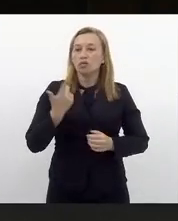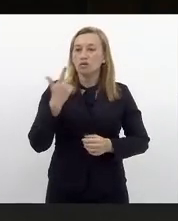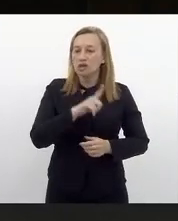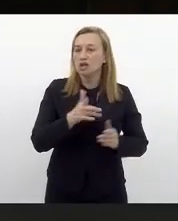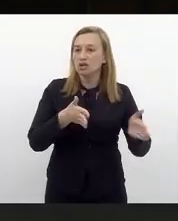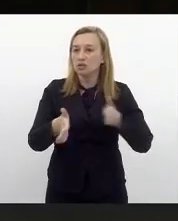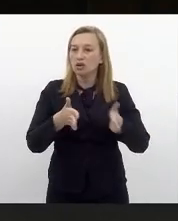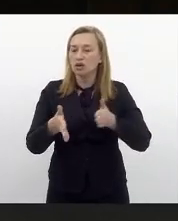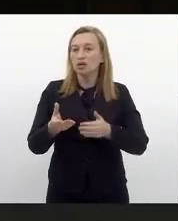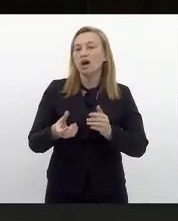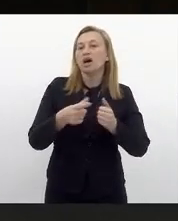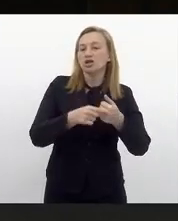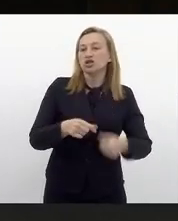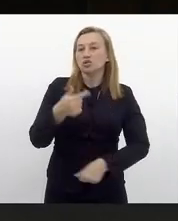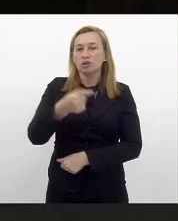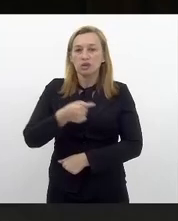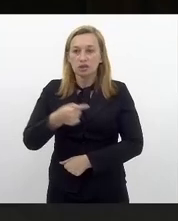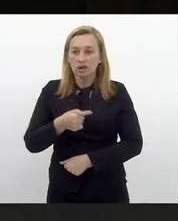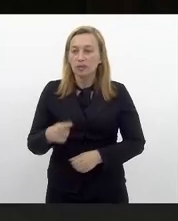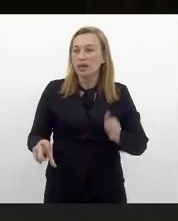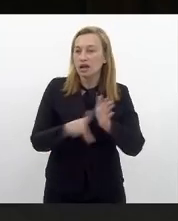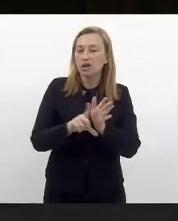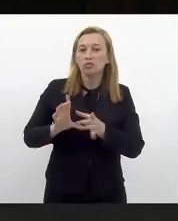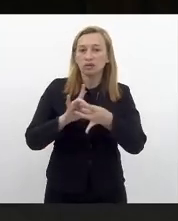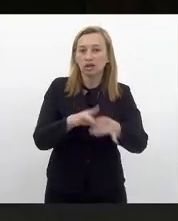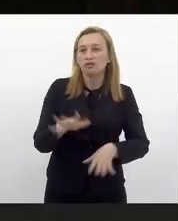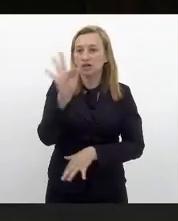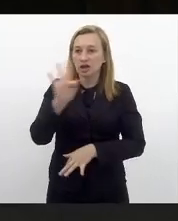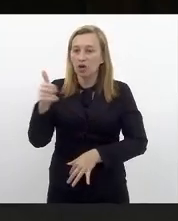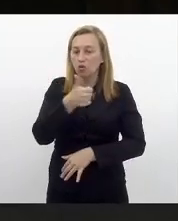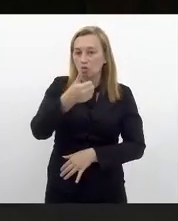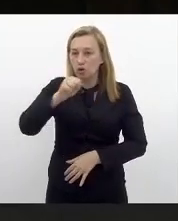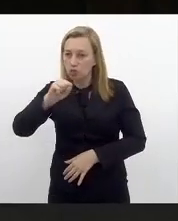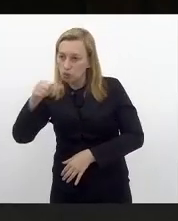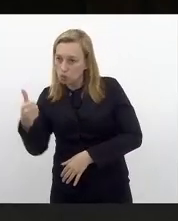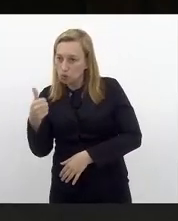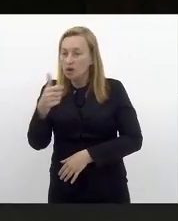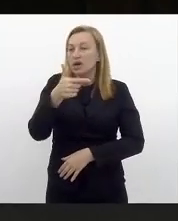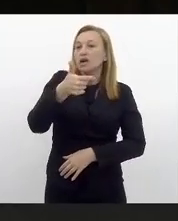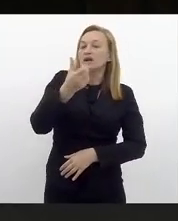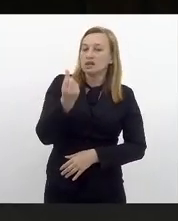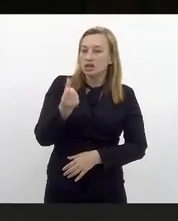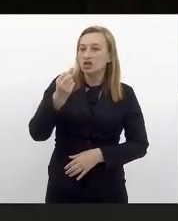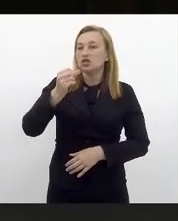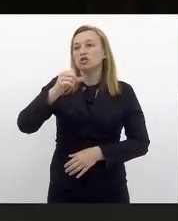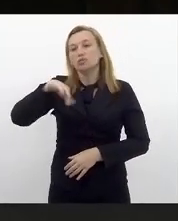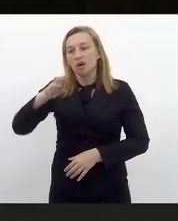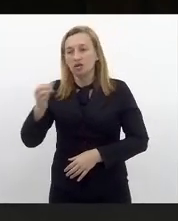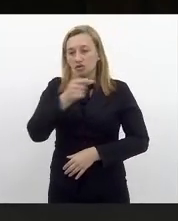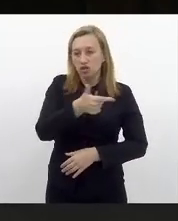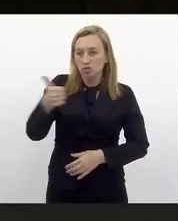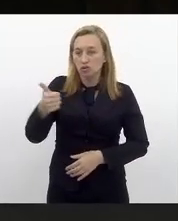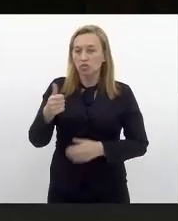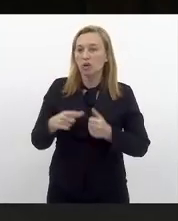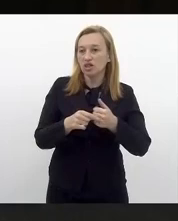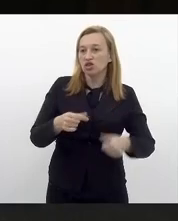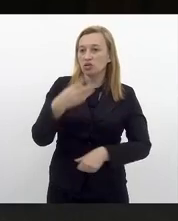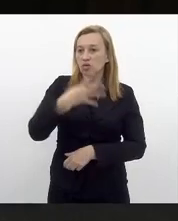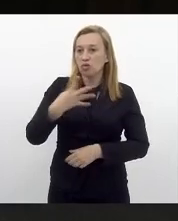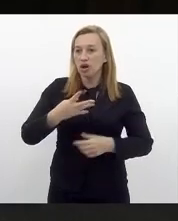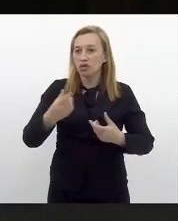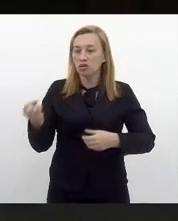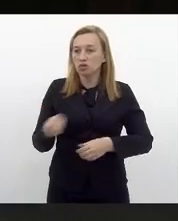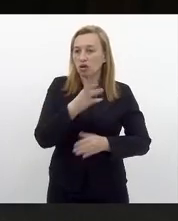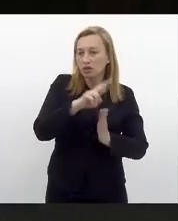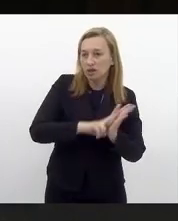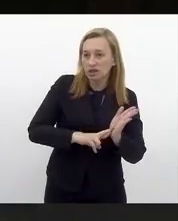artigo 7º consoante a lei complementar Federal 1816 de maio de 21 que no seu artigo quatro deu nova